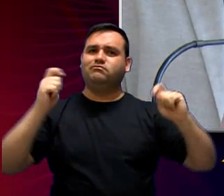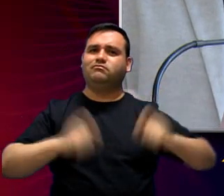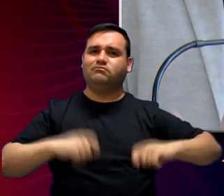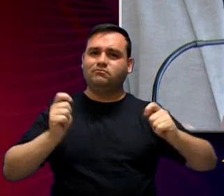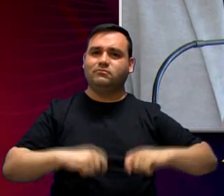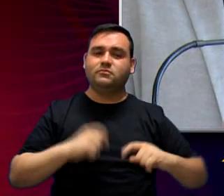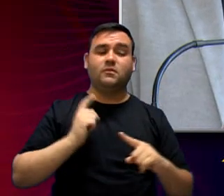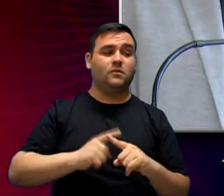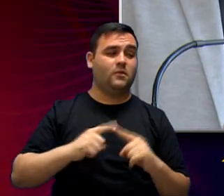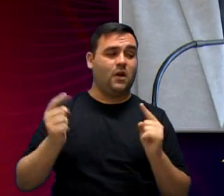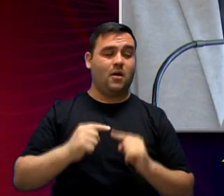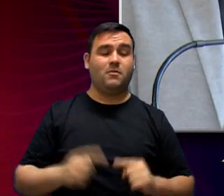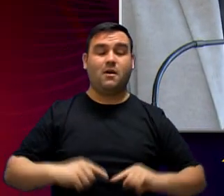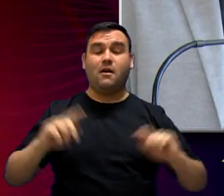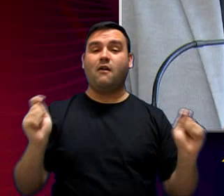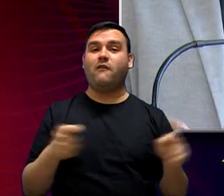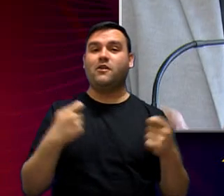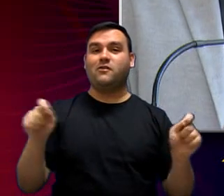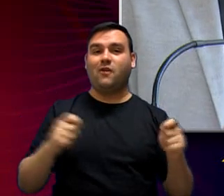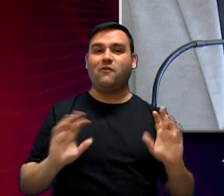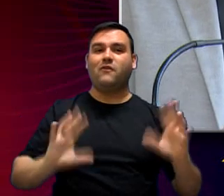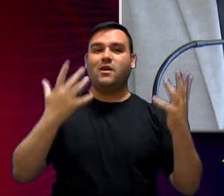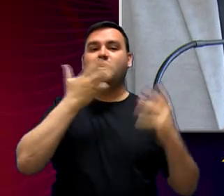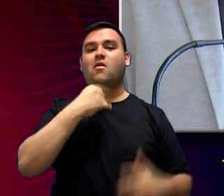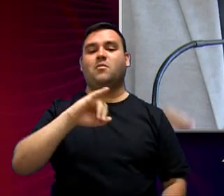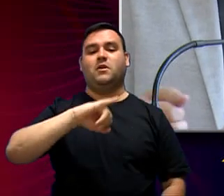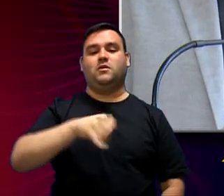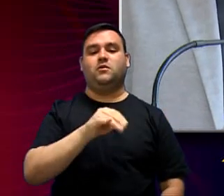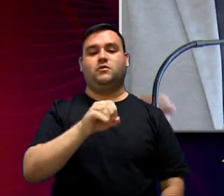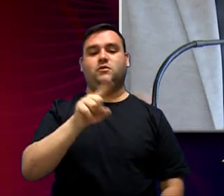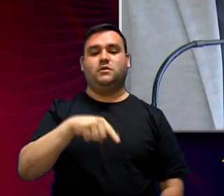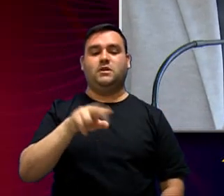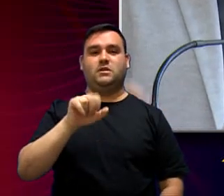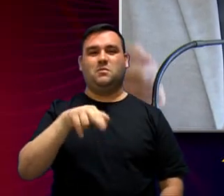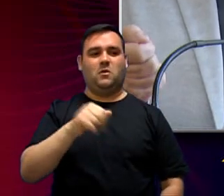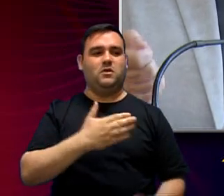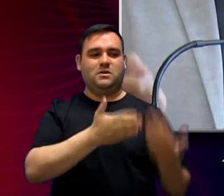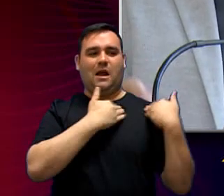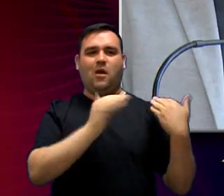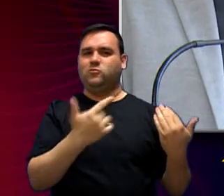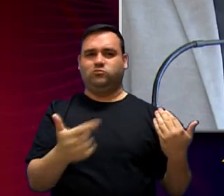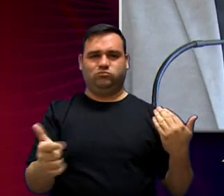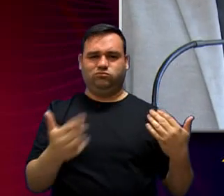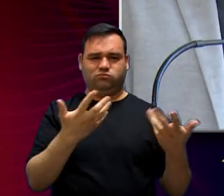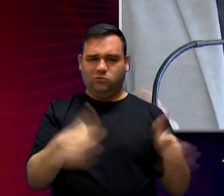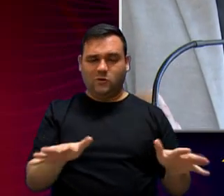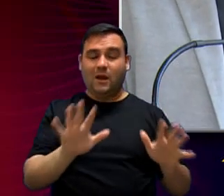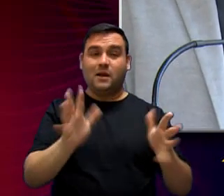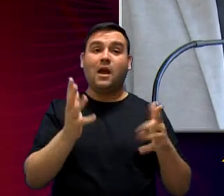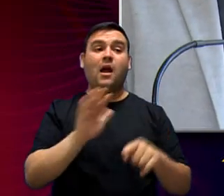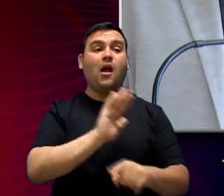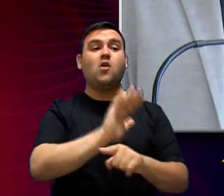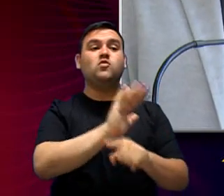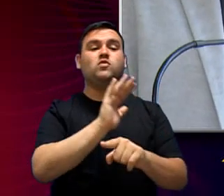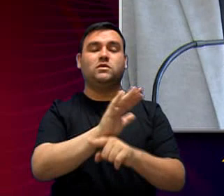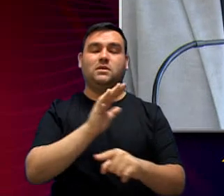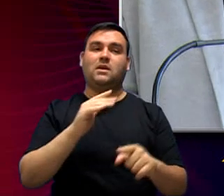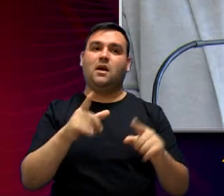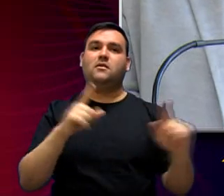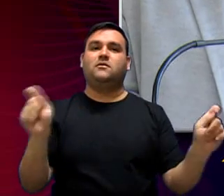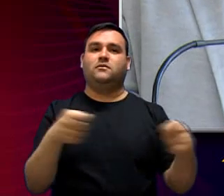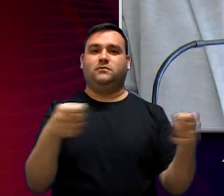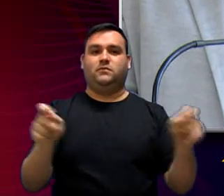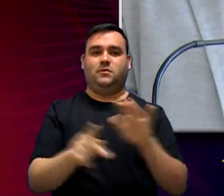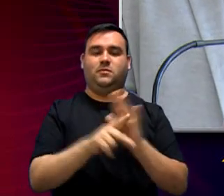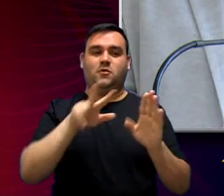em relação a esse festival. O professor José Simões não quer cargo, não quer nada, ele só quer nos ajudar em relação ao Festival de